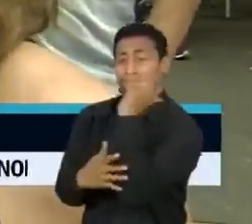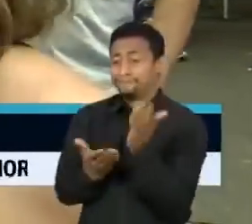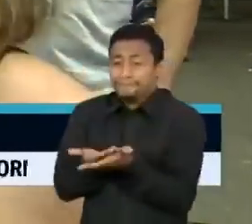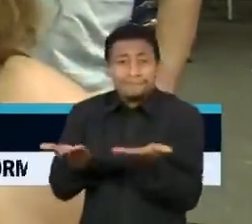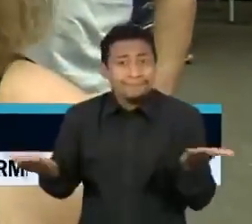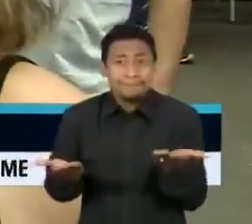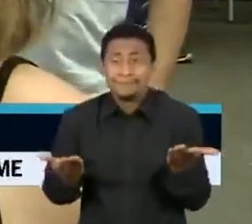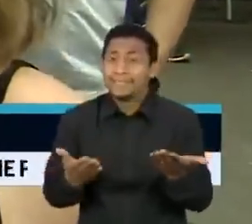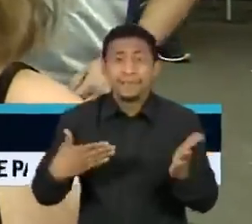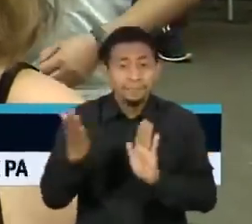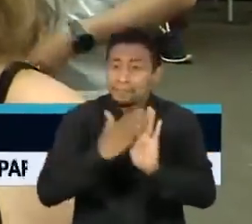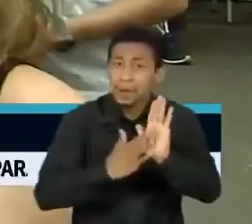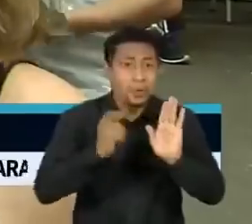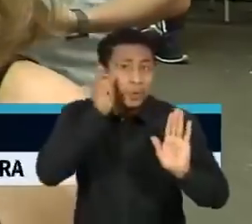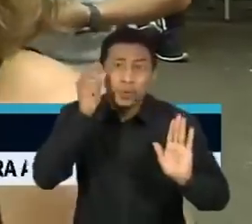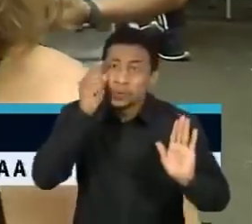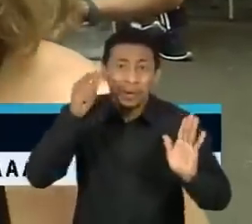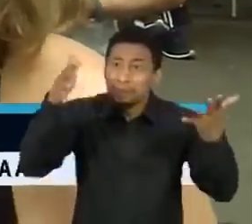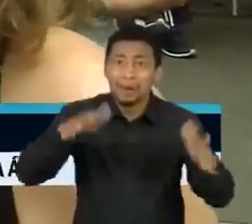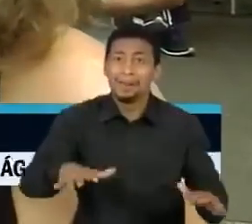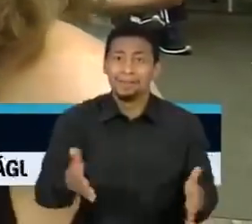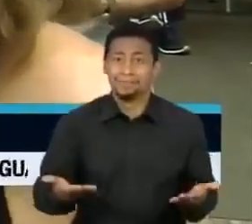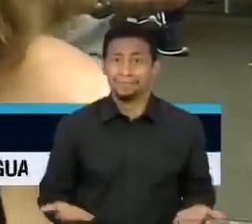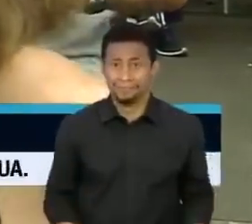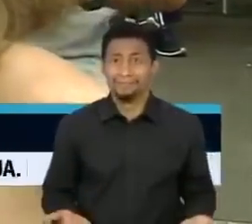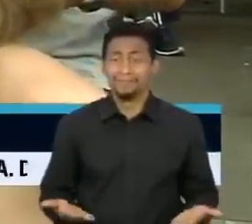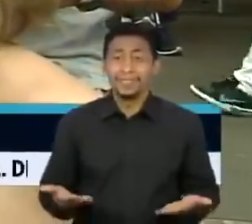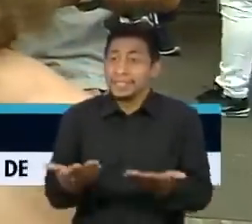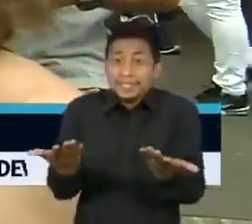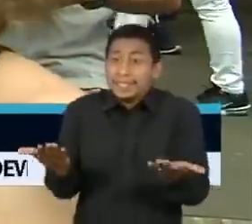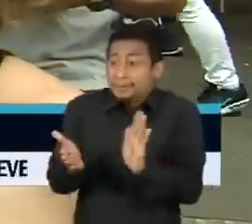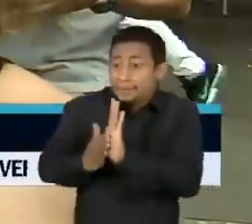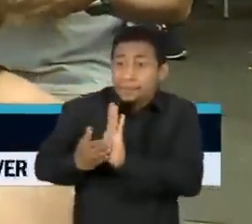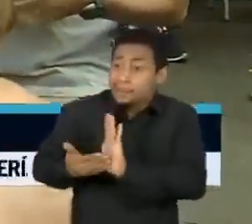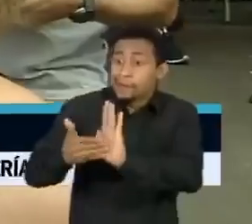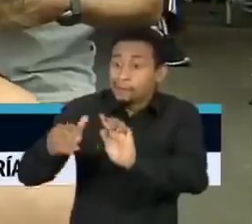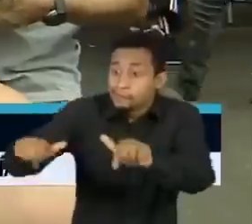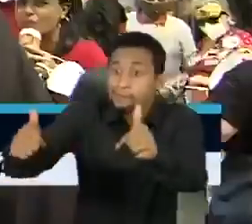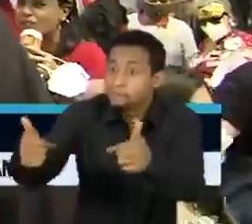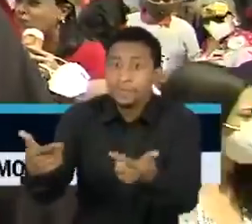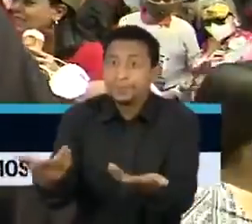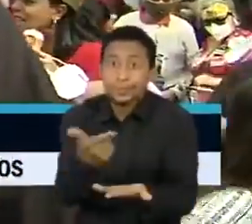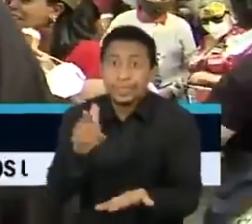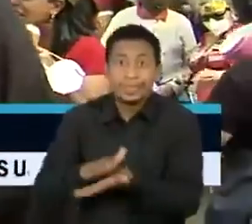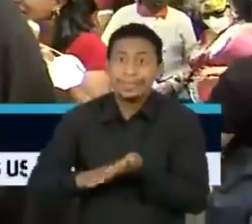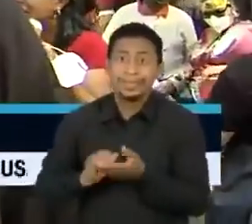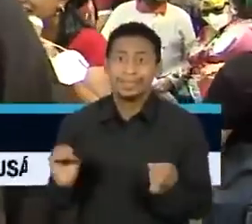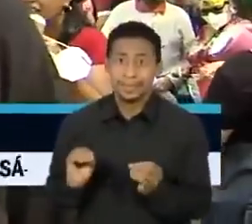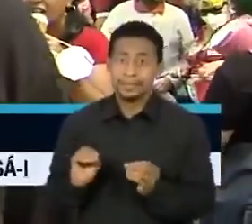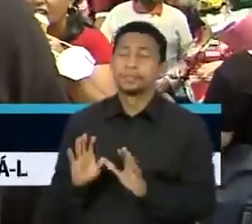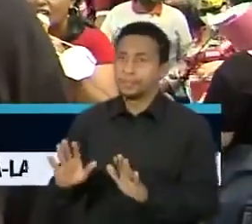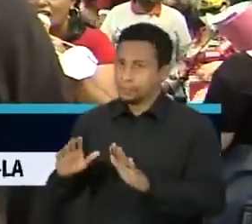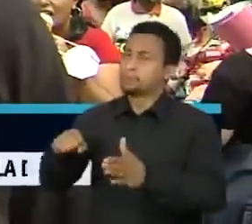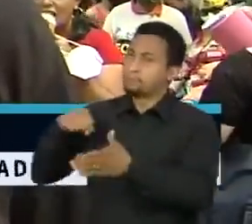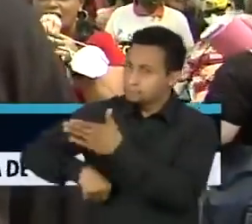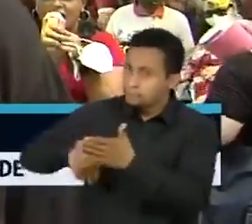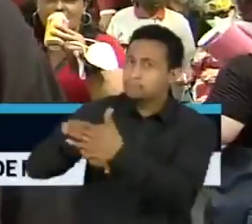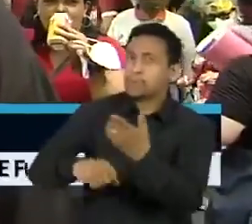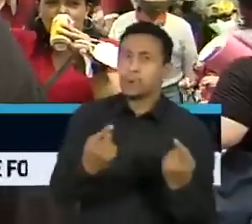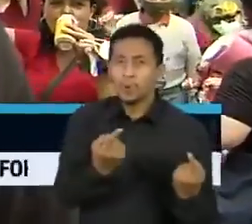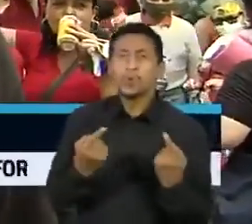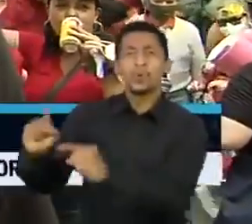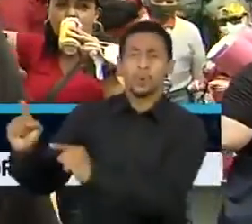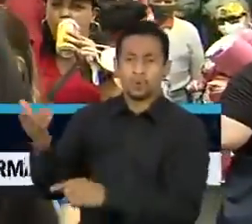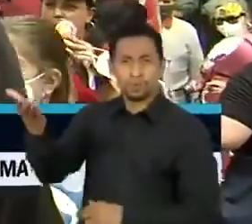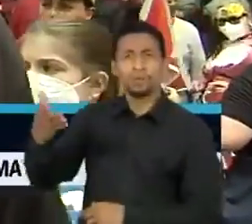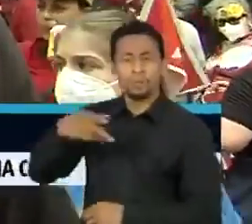pauta cultural, né? Não tem uma pauta que está dando certo. A necessidade de lutar contra um governo que tem